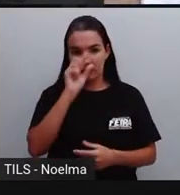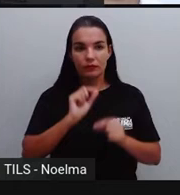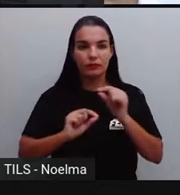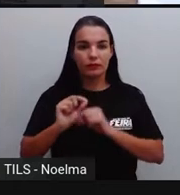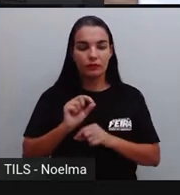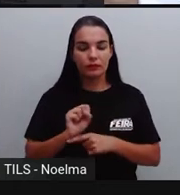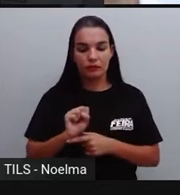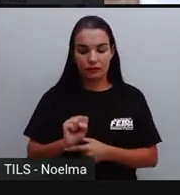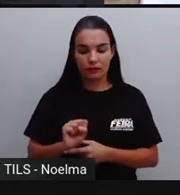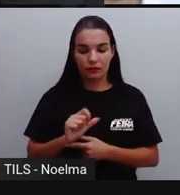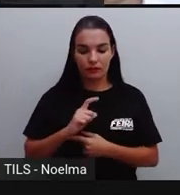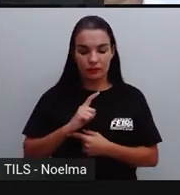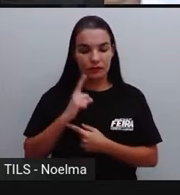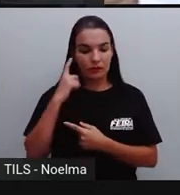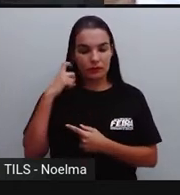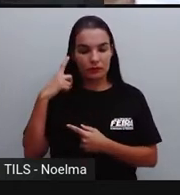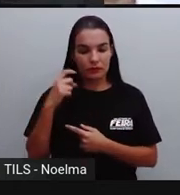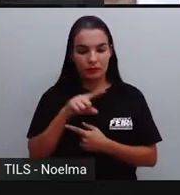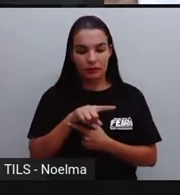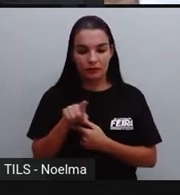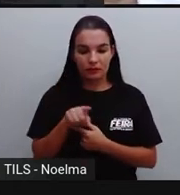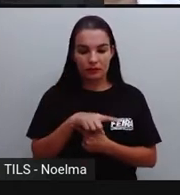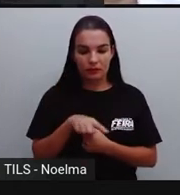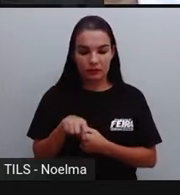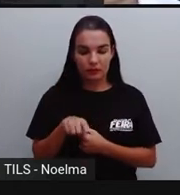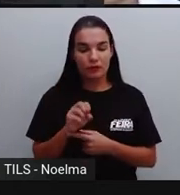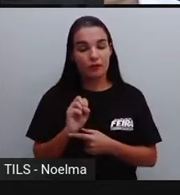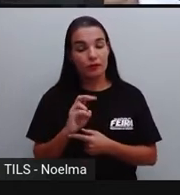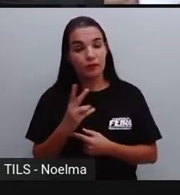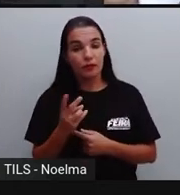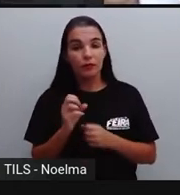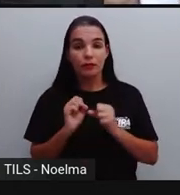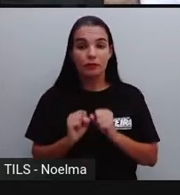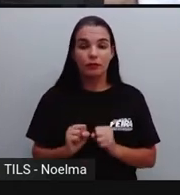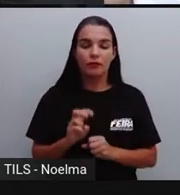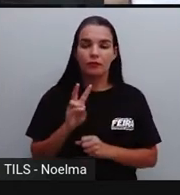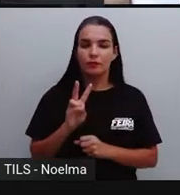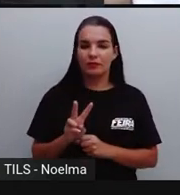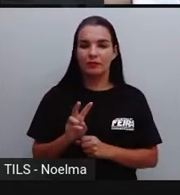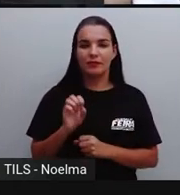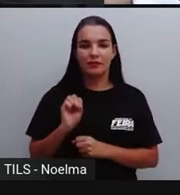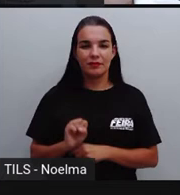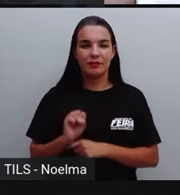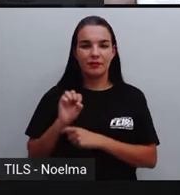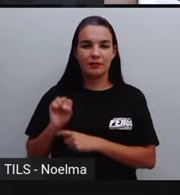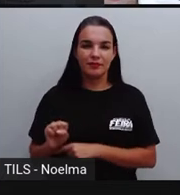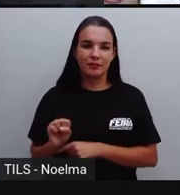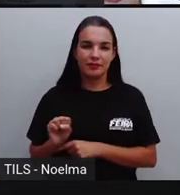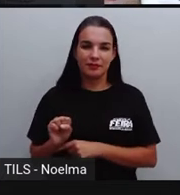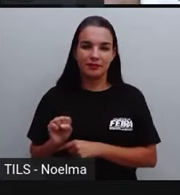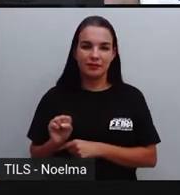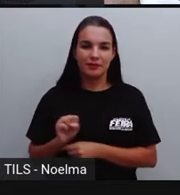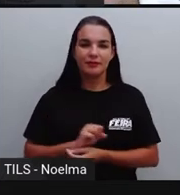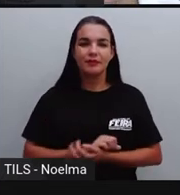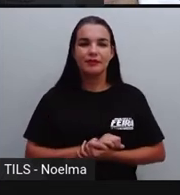o som de Z, ou o Si também pode aparecer duas vezes ali na palavra, ó, como no caso